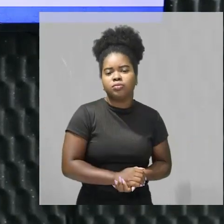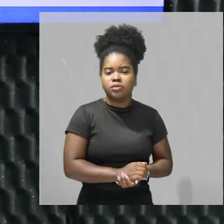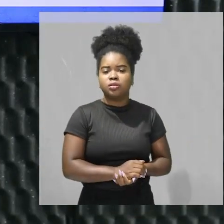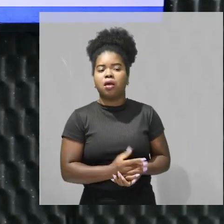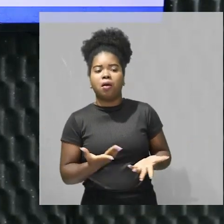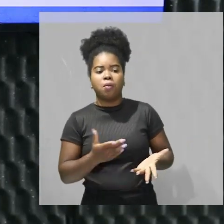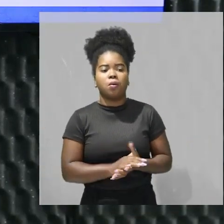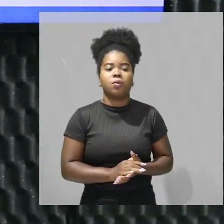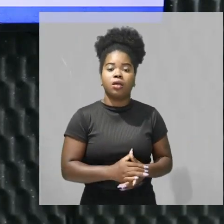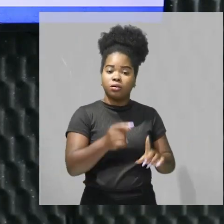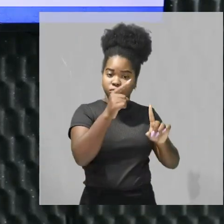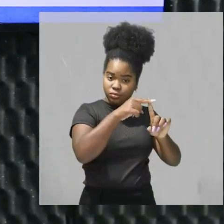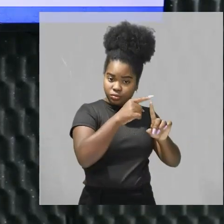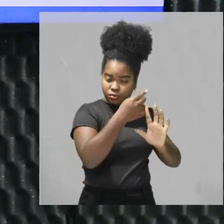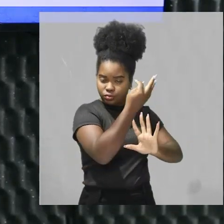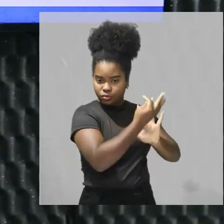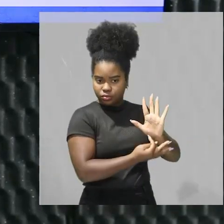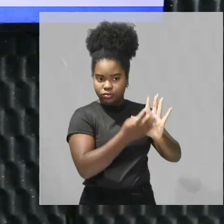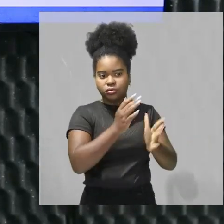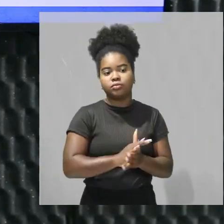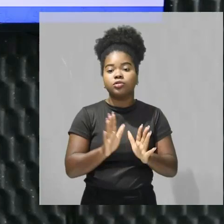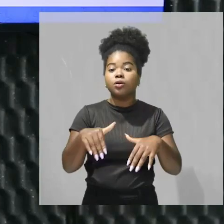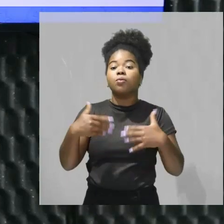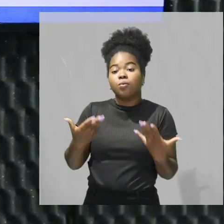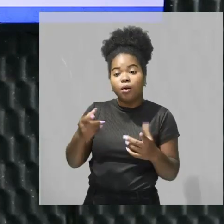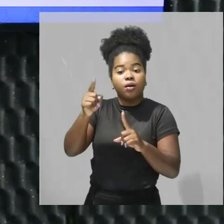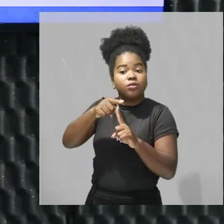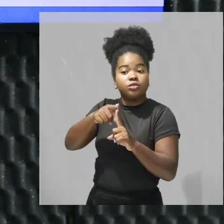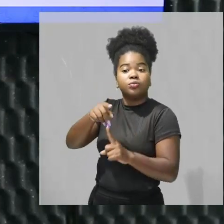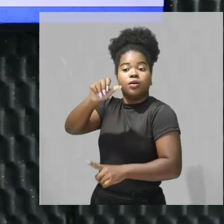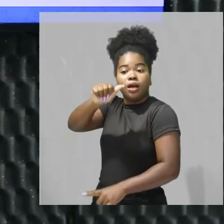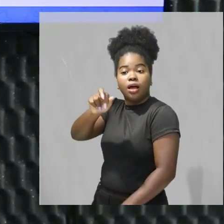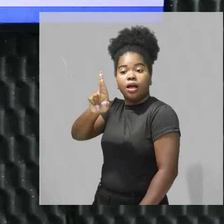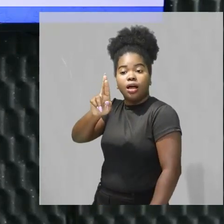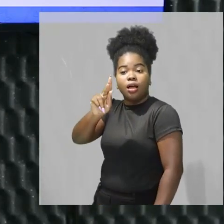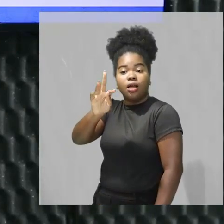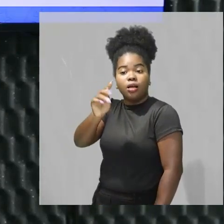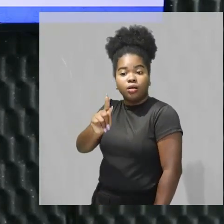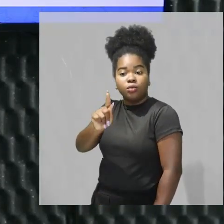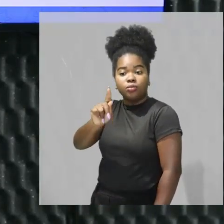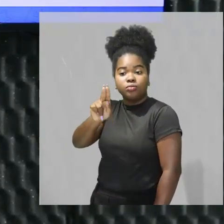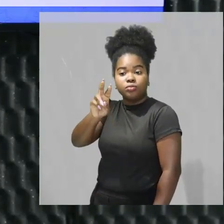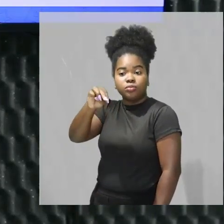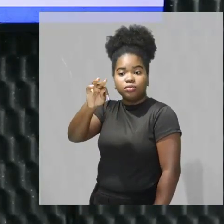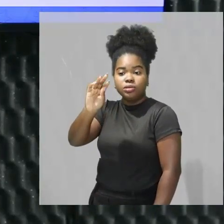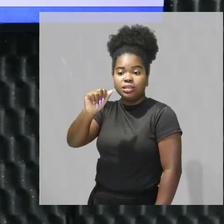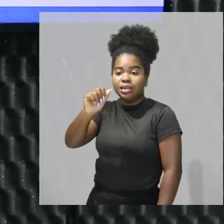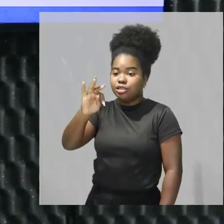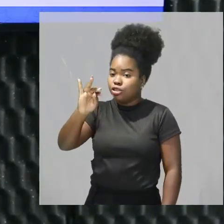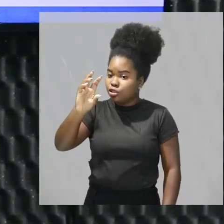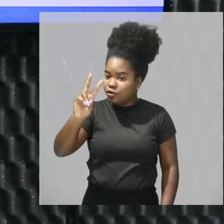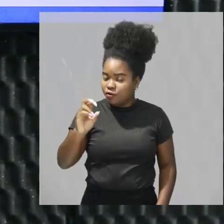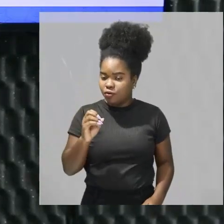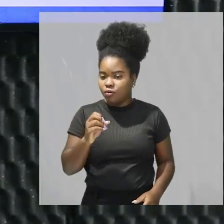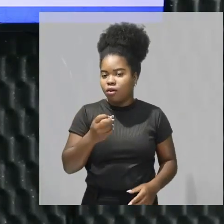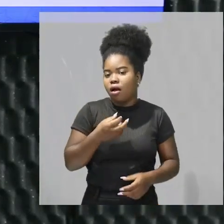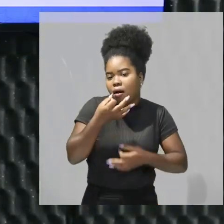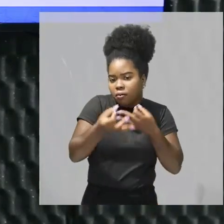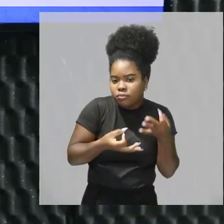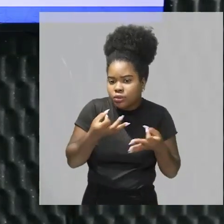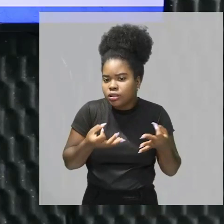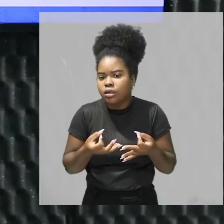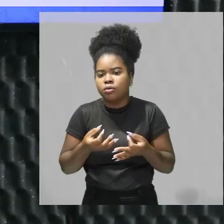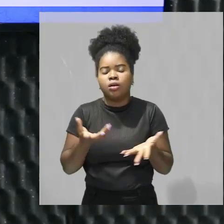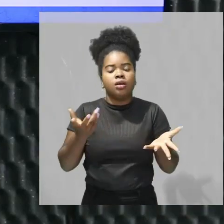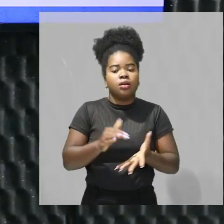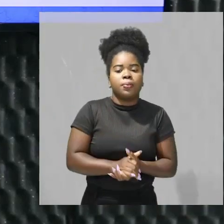a dissertativa argumentativa, então nós não podemos fugir da tipologia textual, né? Está sempre